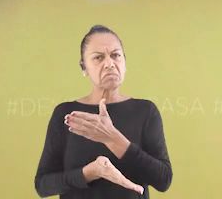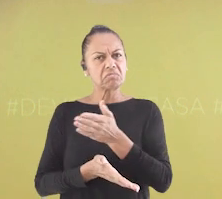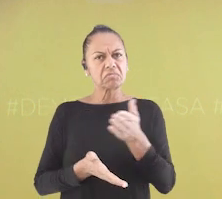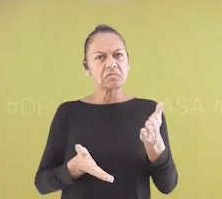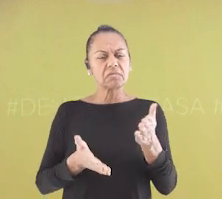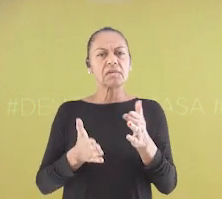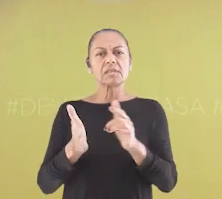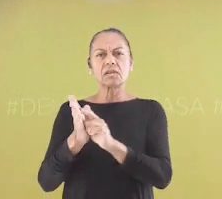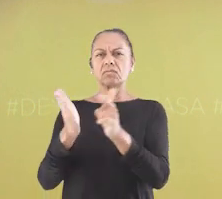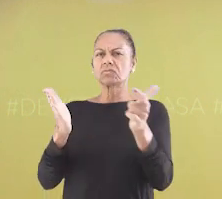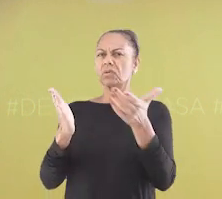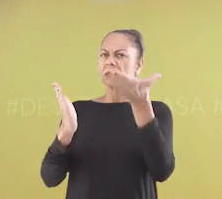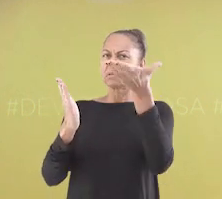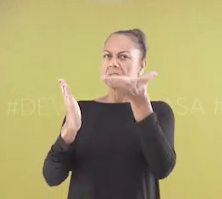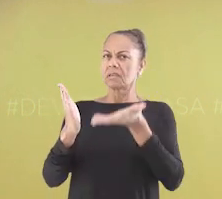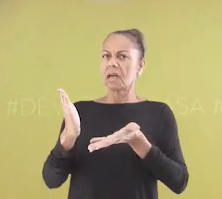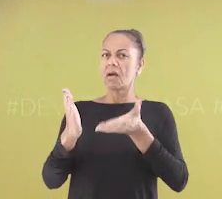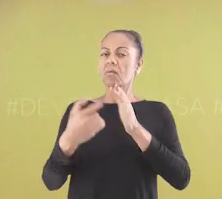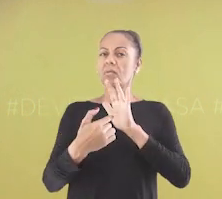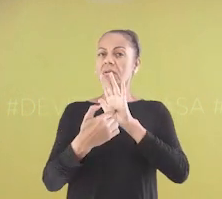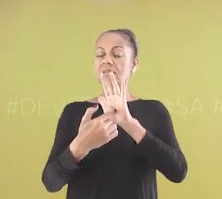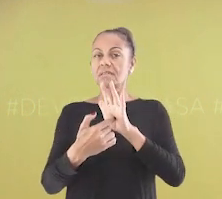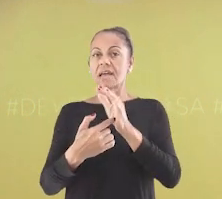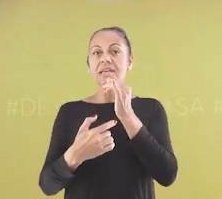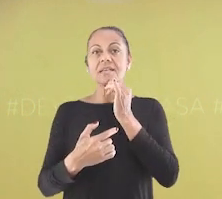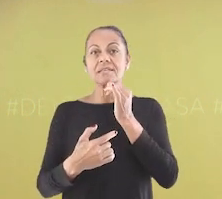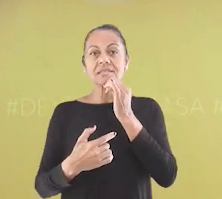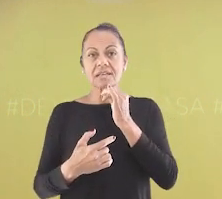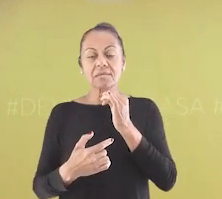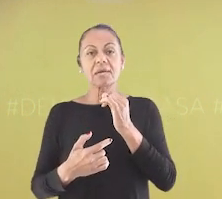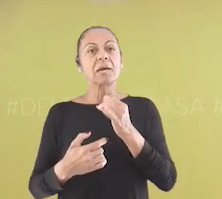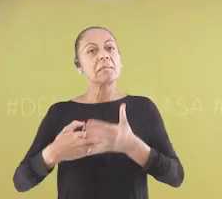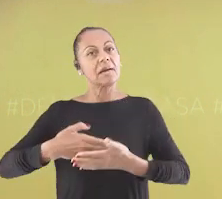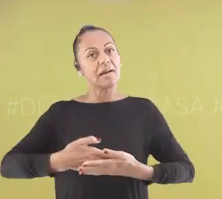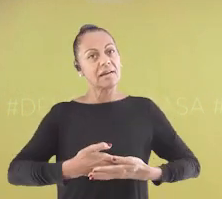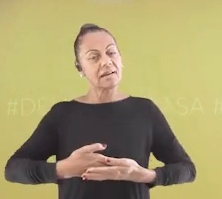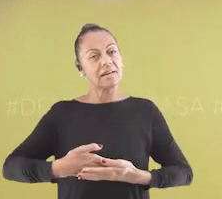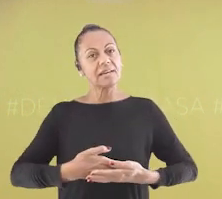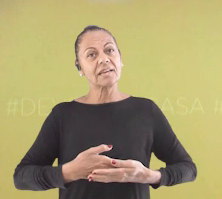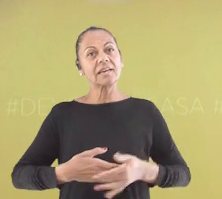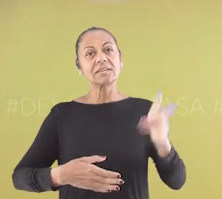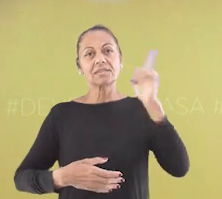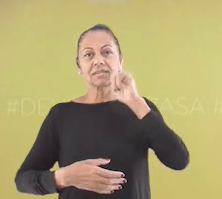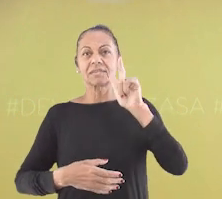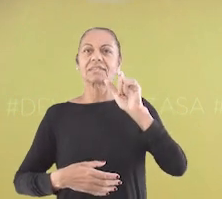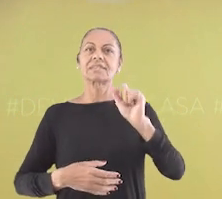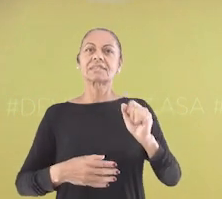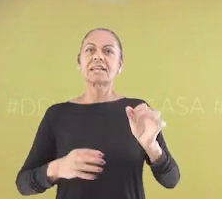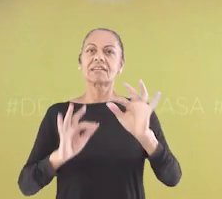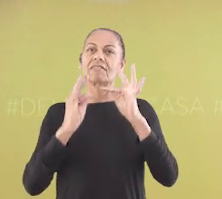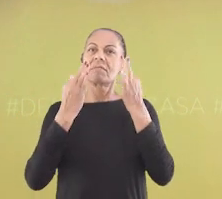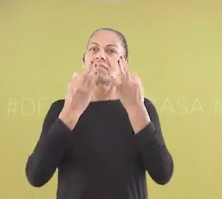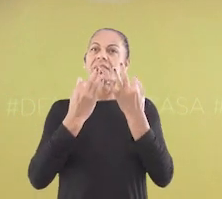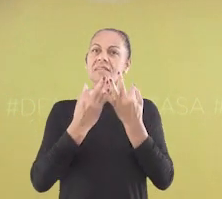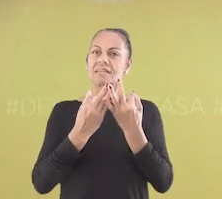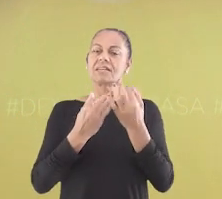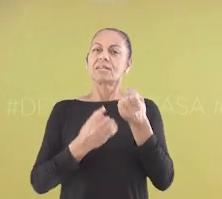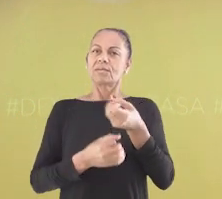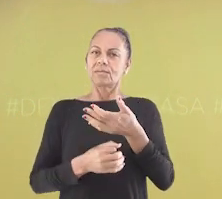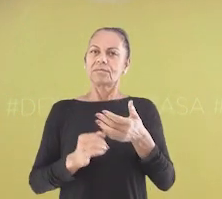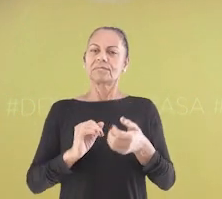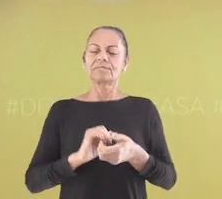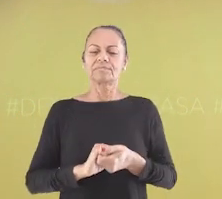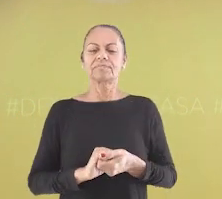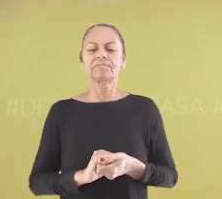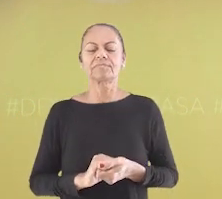Olhem só, que essa matéria sirva de exemplo para que muitas pessoas possam dar um novo lar a uma criança. Ao final da